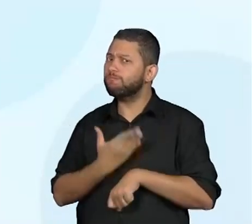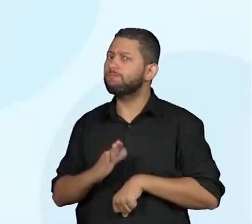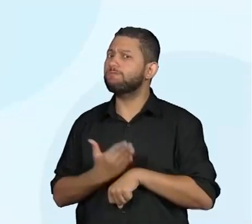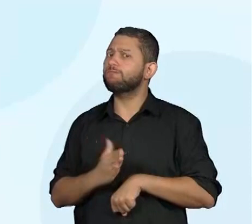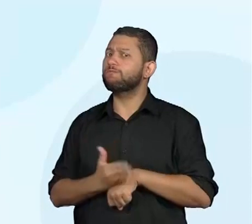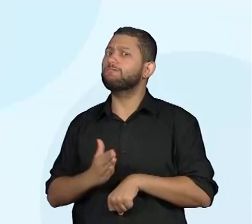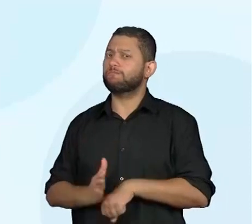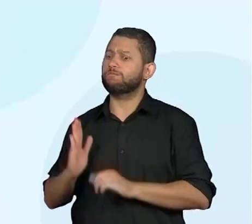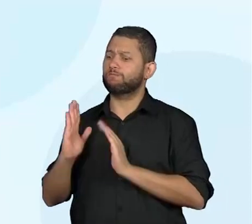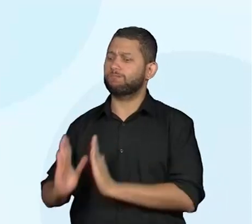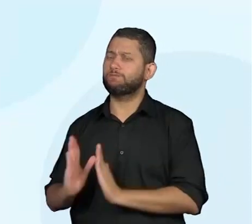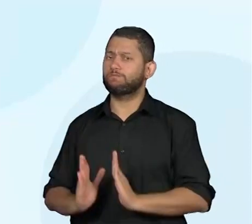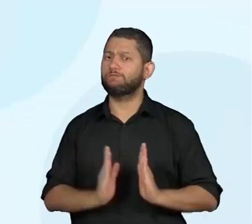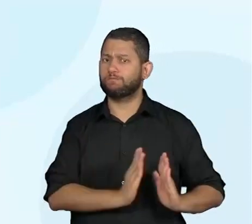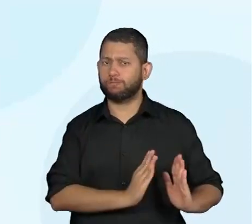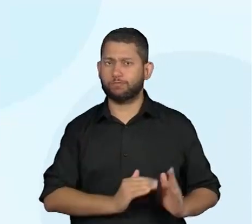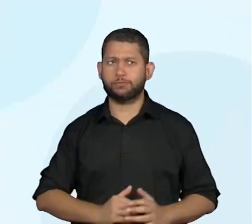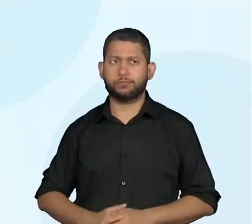Então,